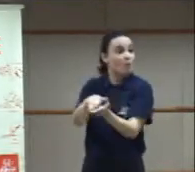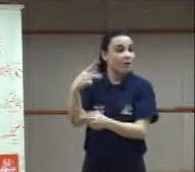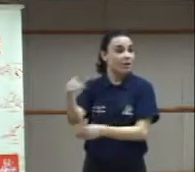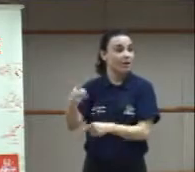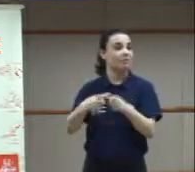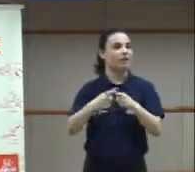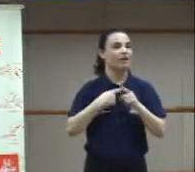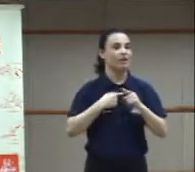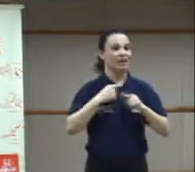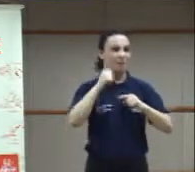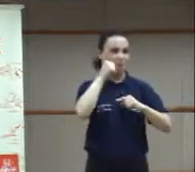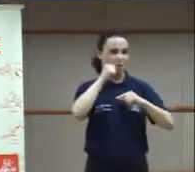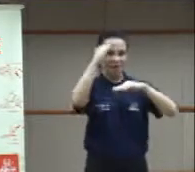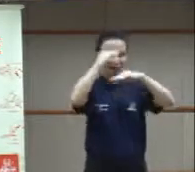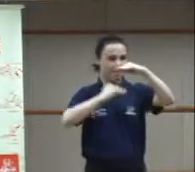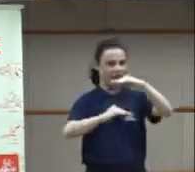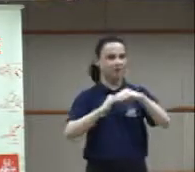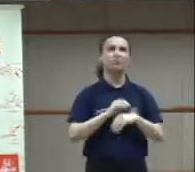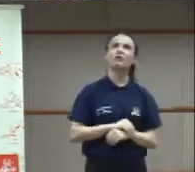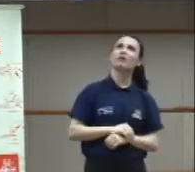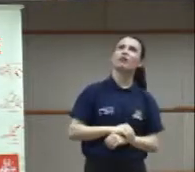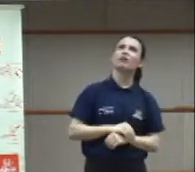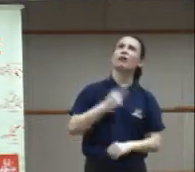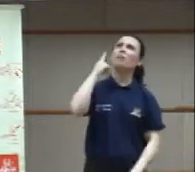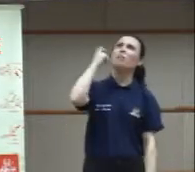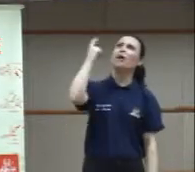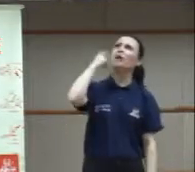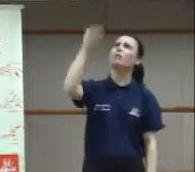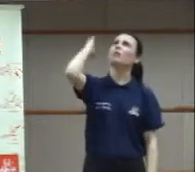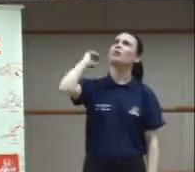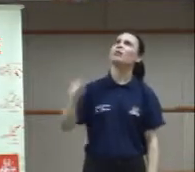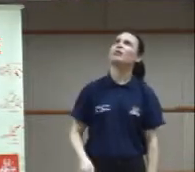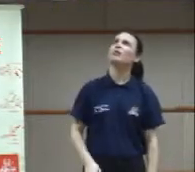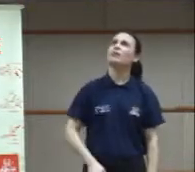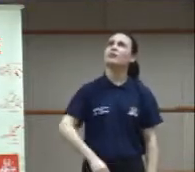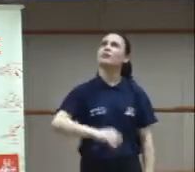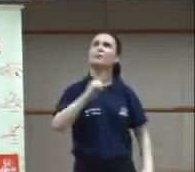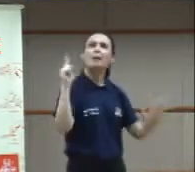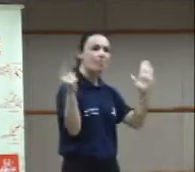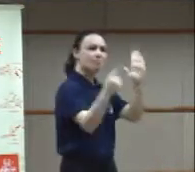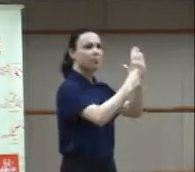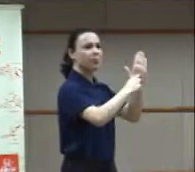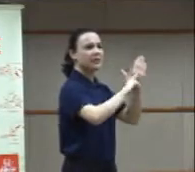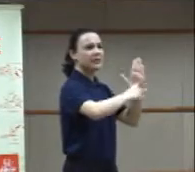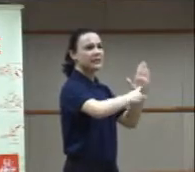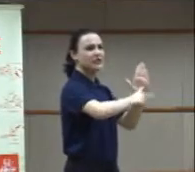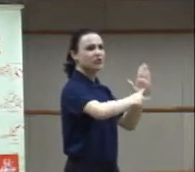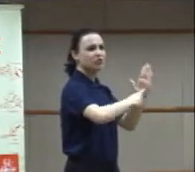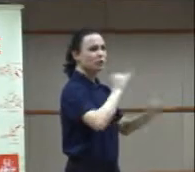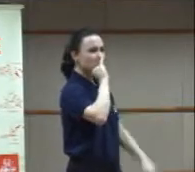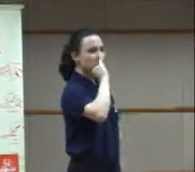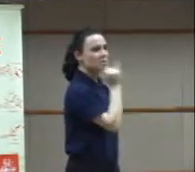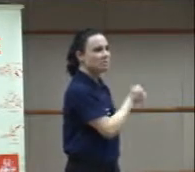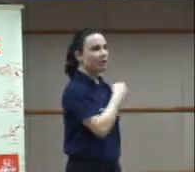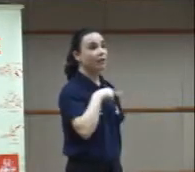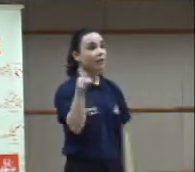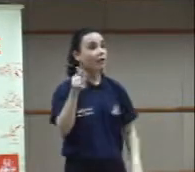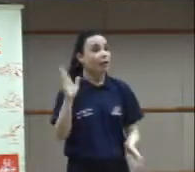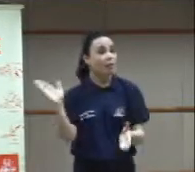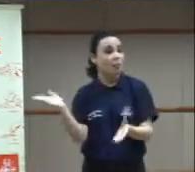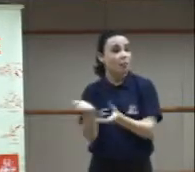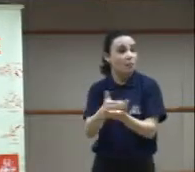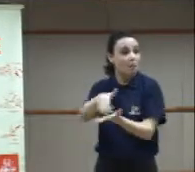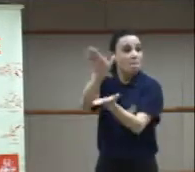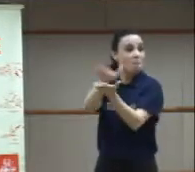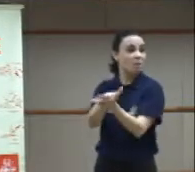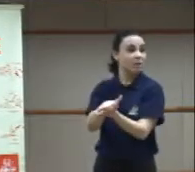de cima reclamou. Ele não escuta, né? Então, você não tem noção. Você bate mais cadeira, mesa e tudo isso. E